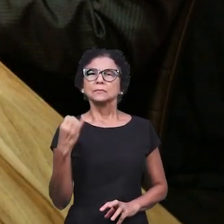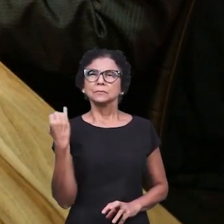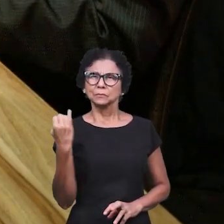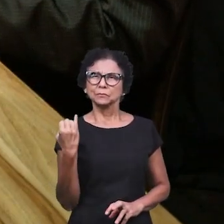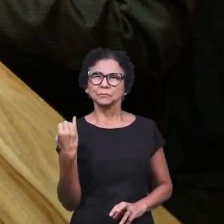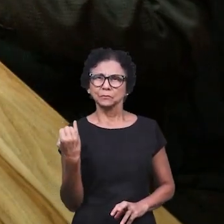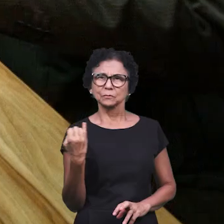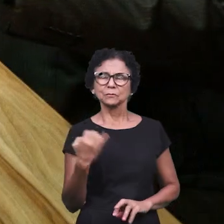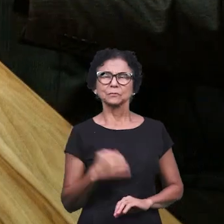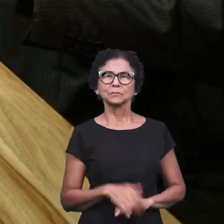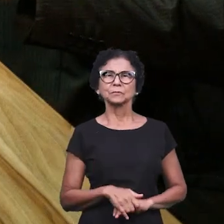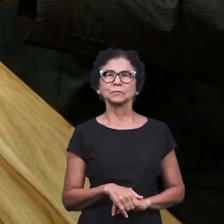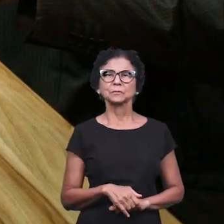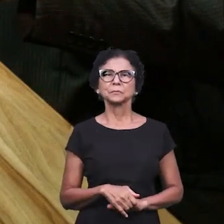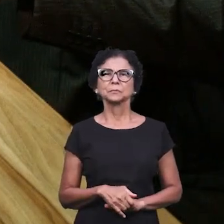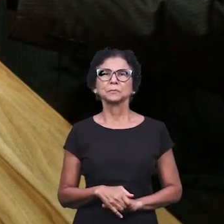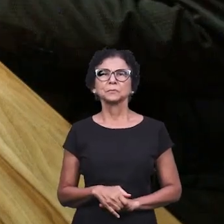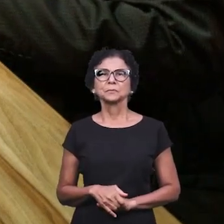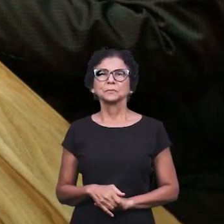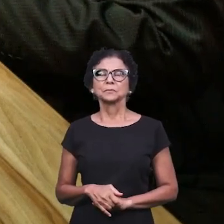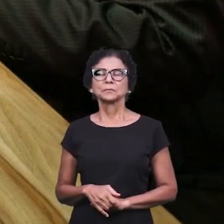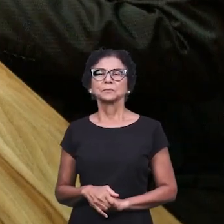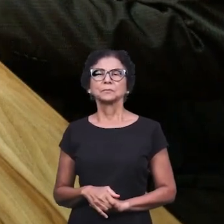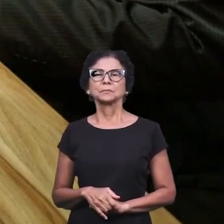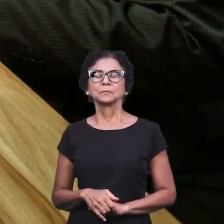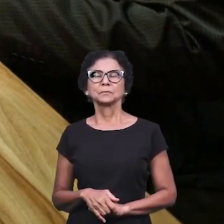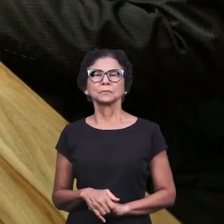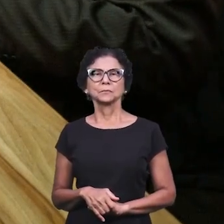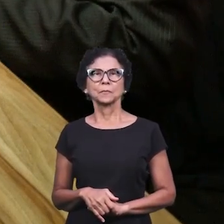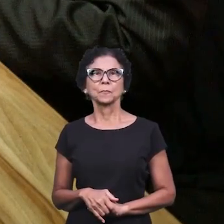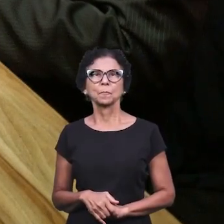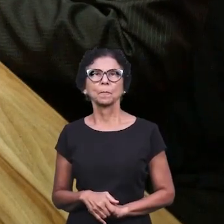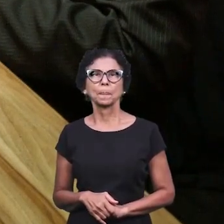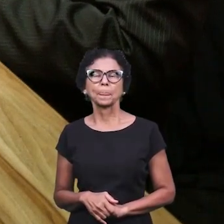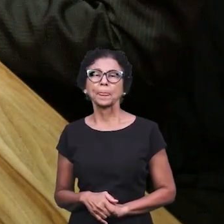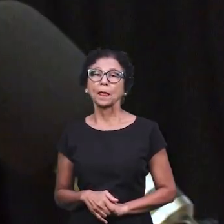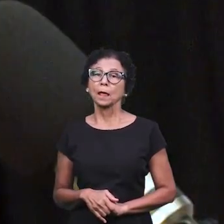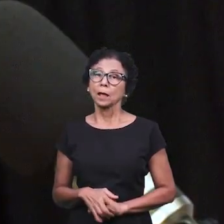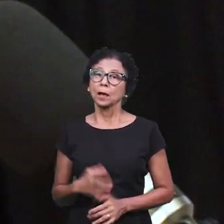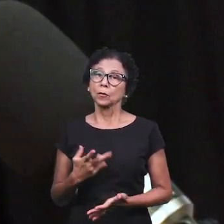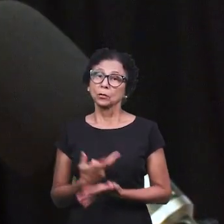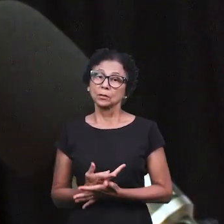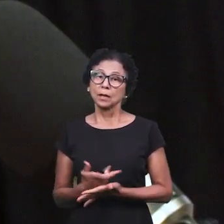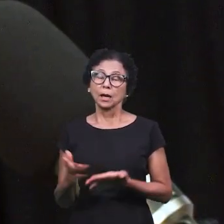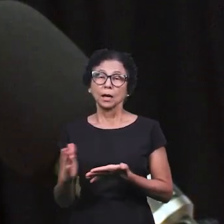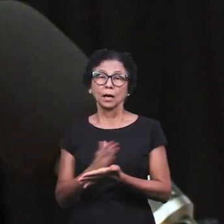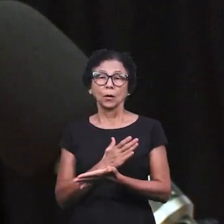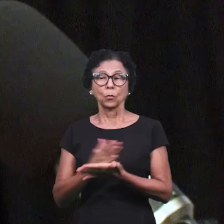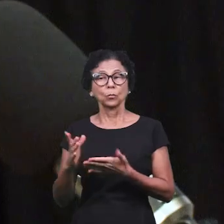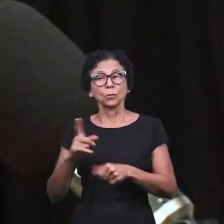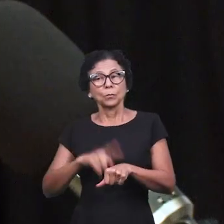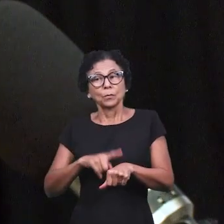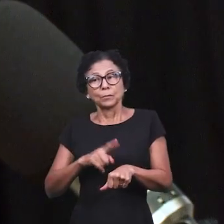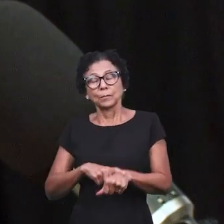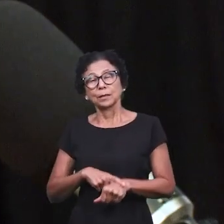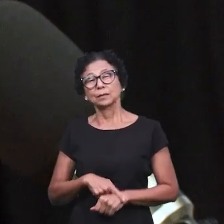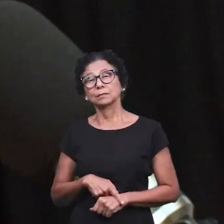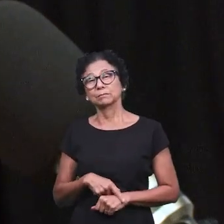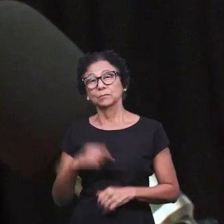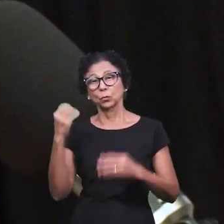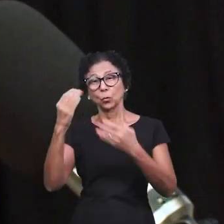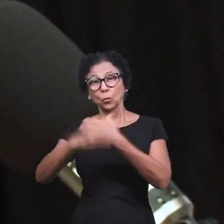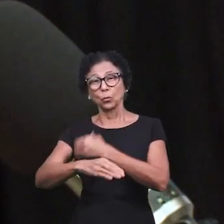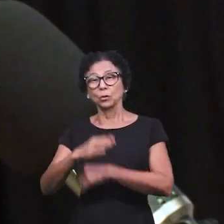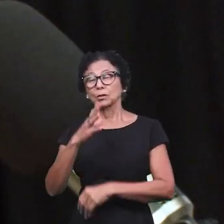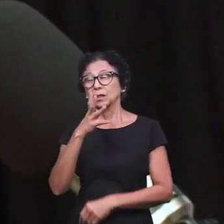né? E é muito importante a gente fechar esse ponto aqui, né? Que às vezes a gente vai passar por alguns momentos que